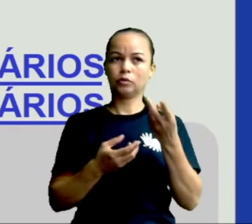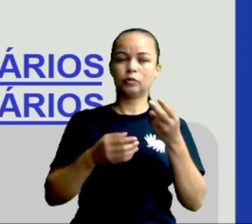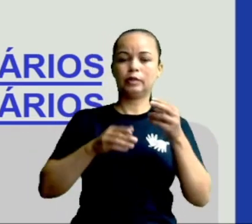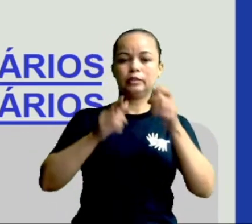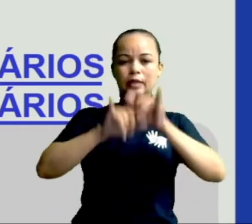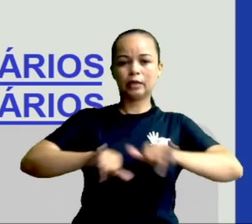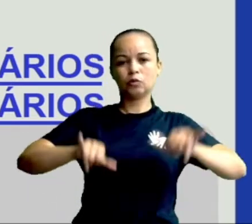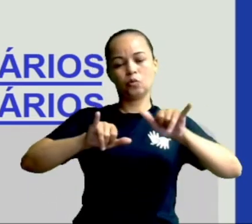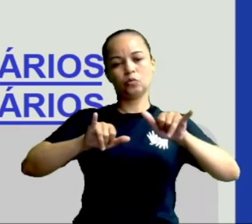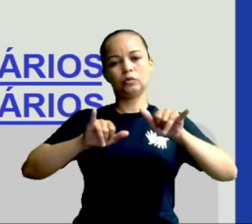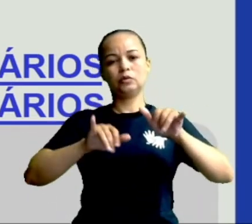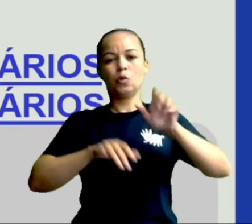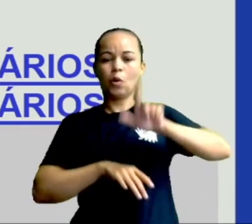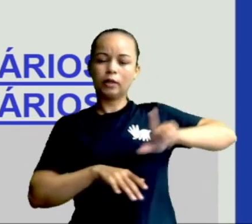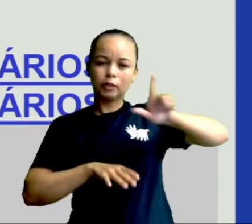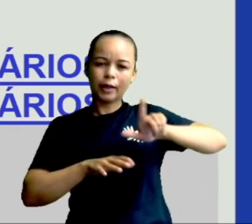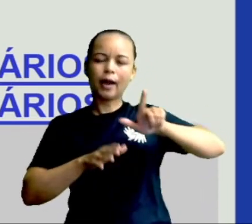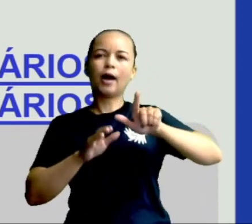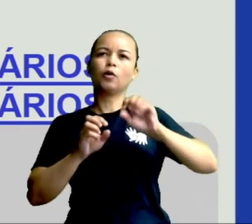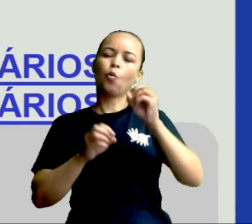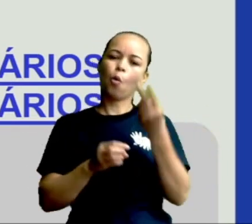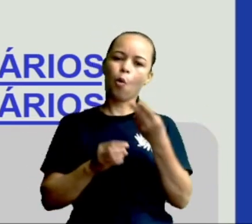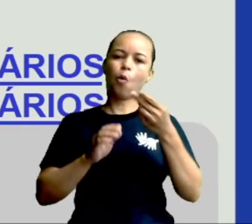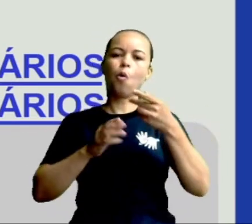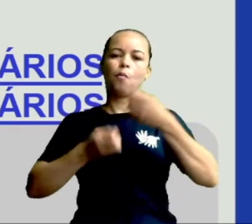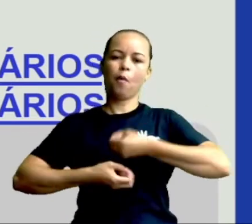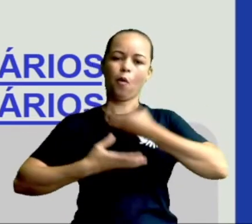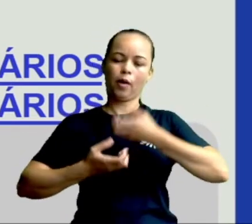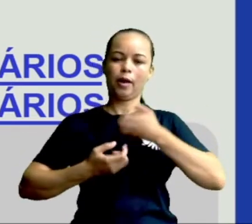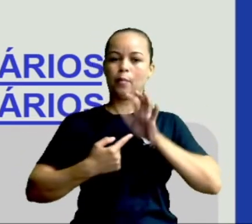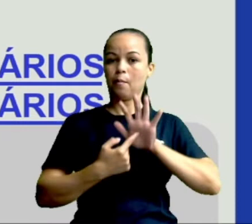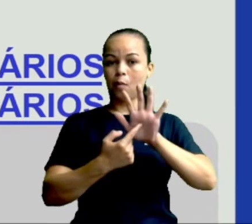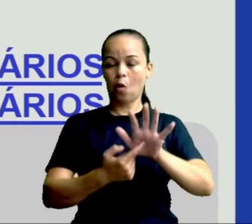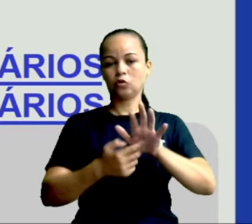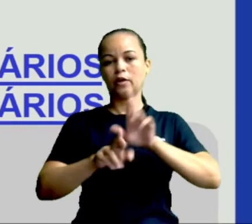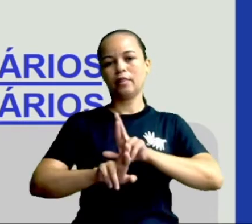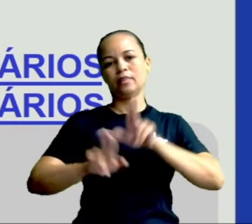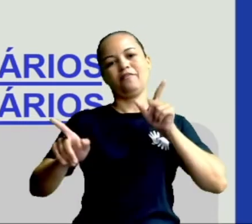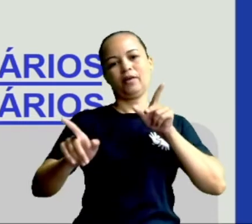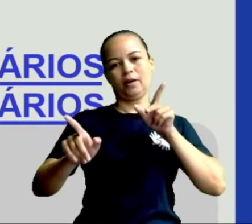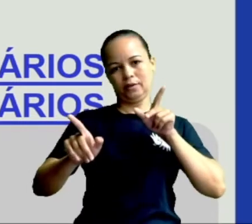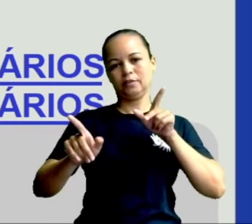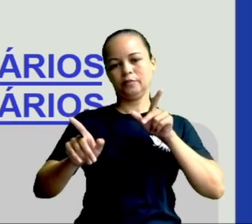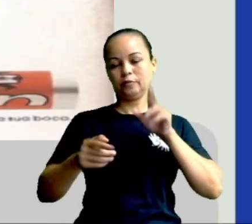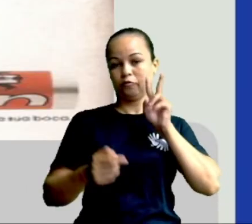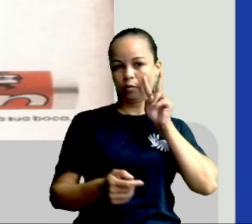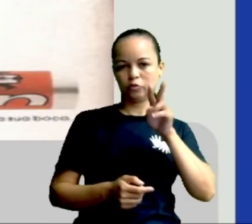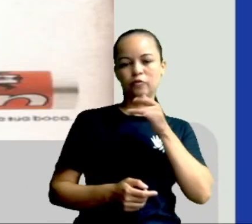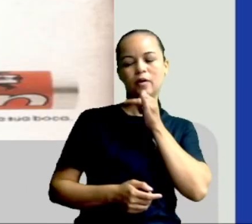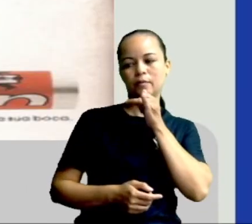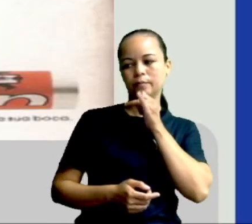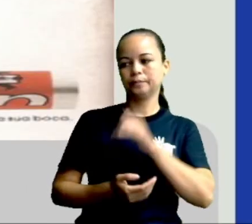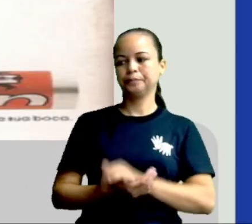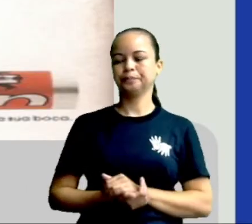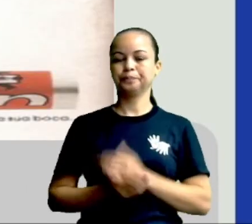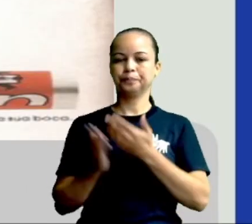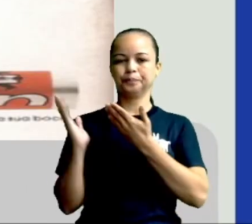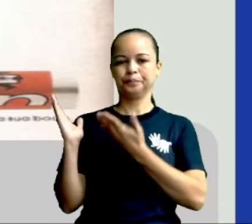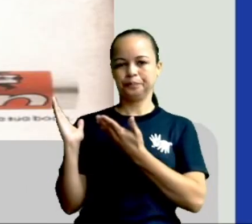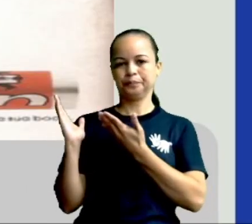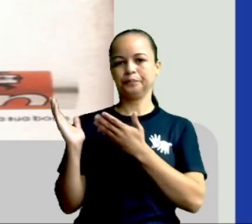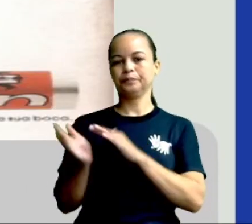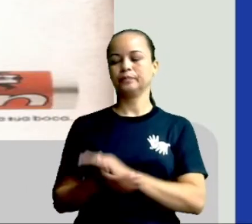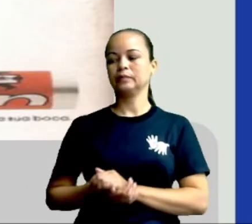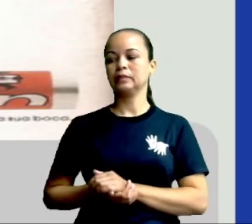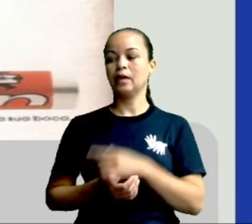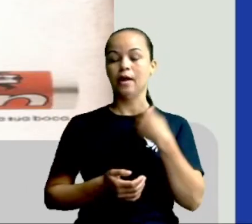textos literários, poemas, trazem uma estrutura totalmente diferente. Vamos ver um exemplo.